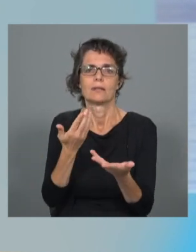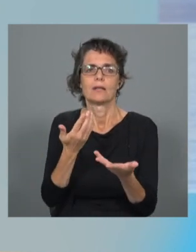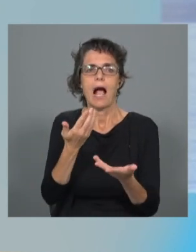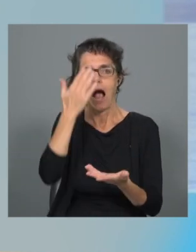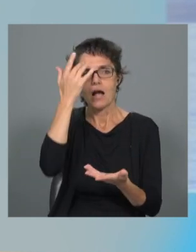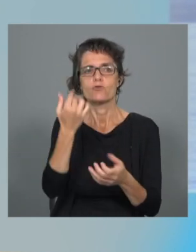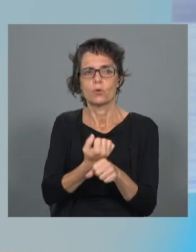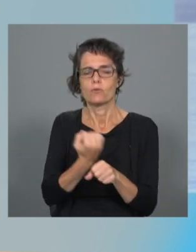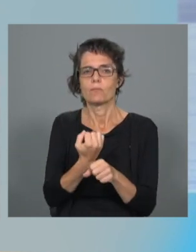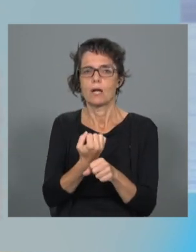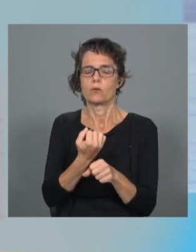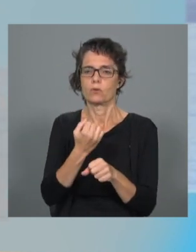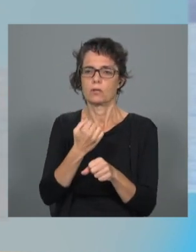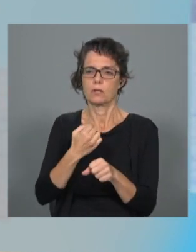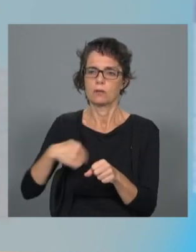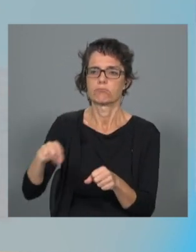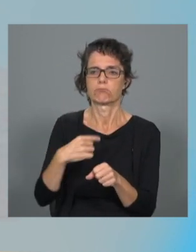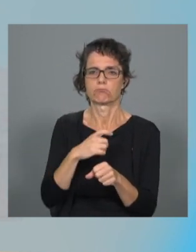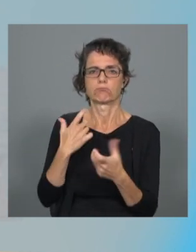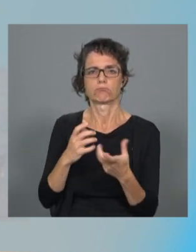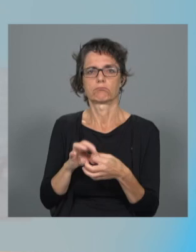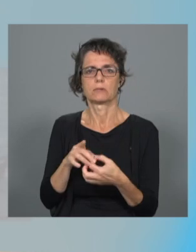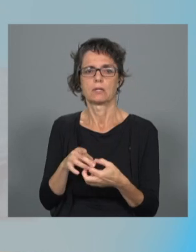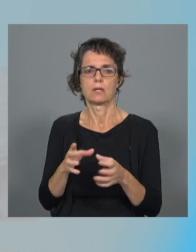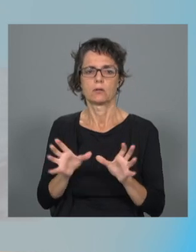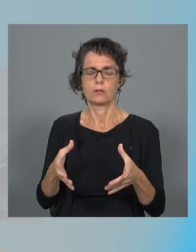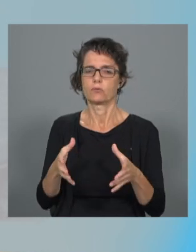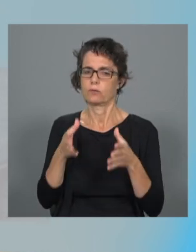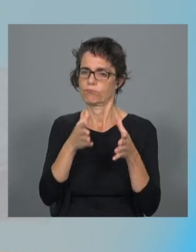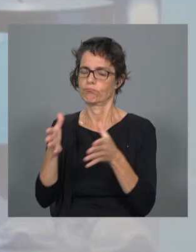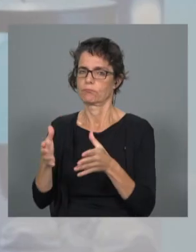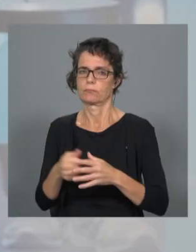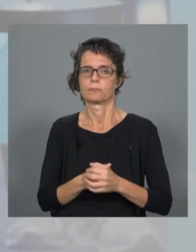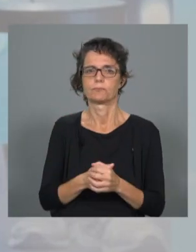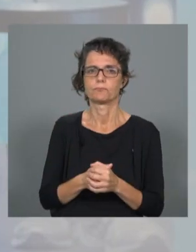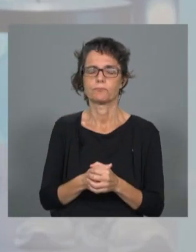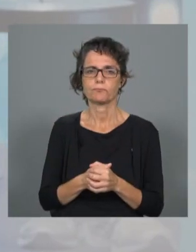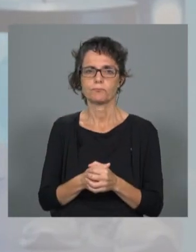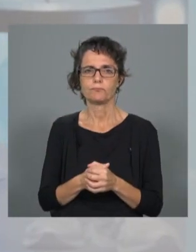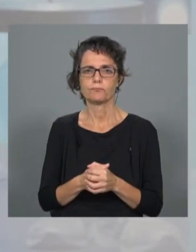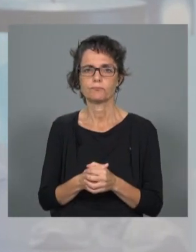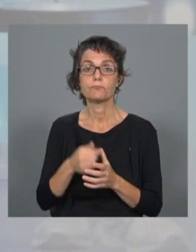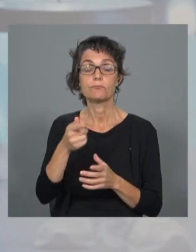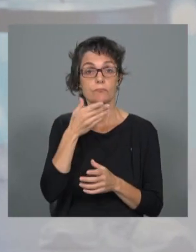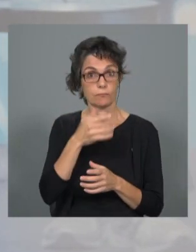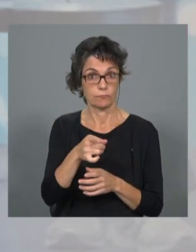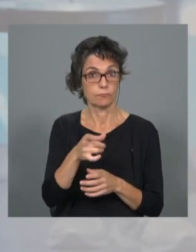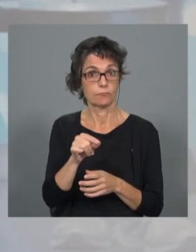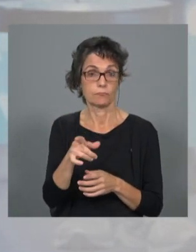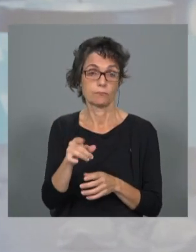ano vai nos proporcionar esta possibilidade de caminho. É desta experiência também terão